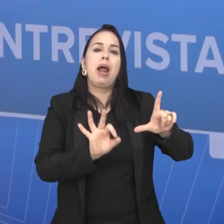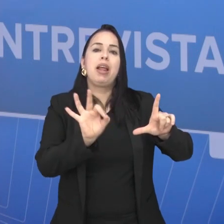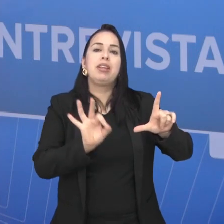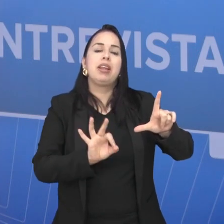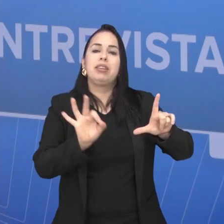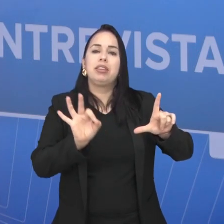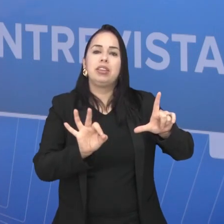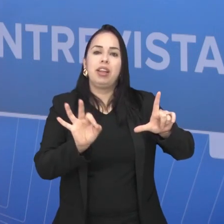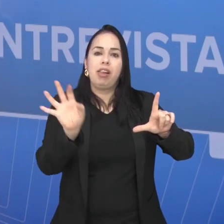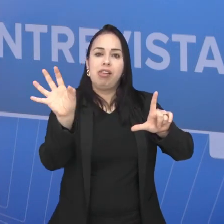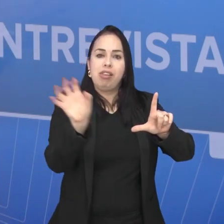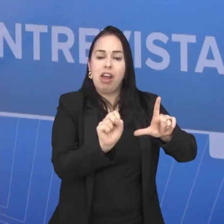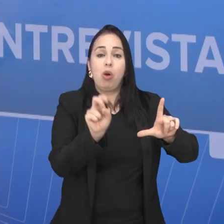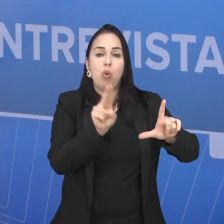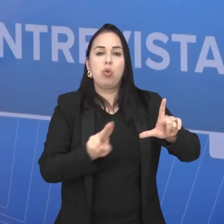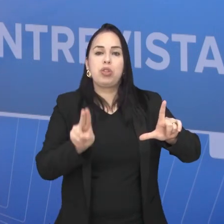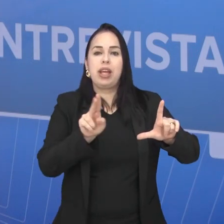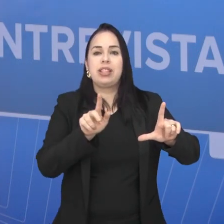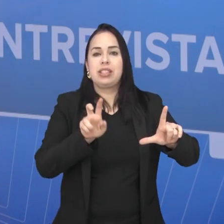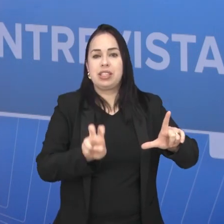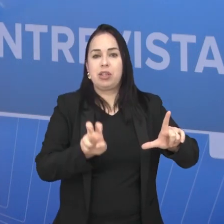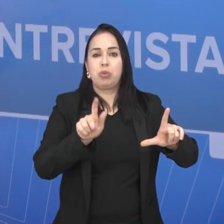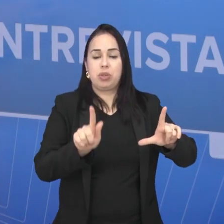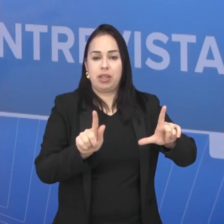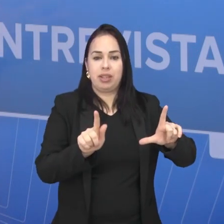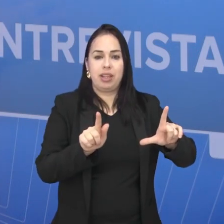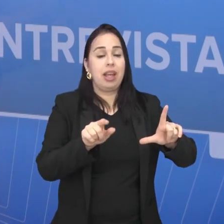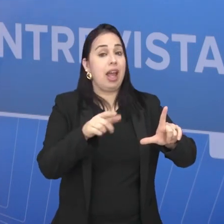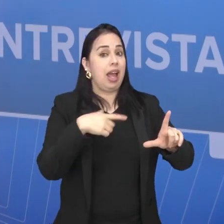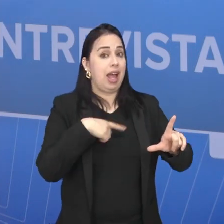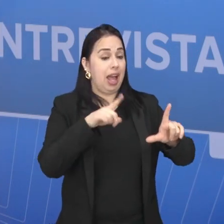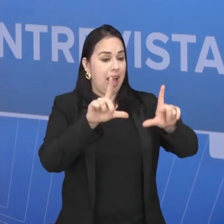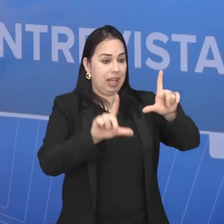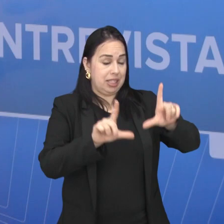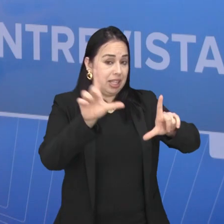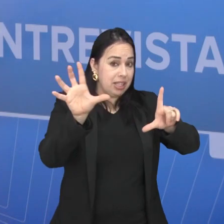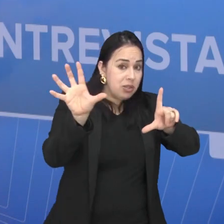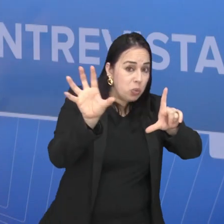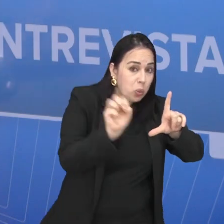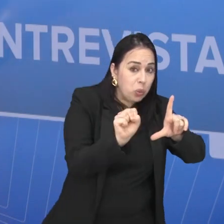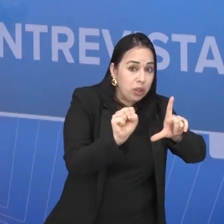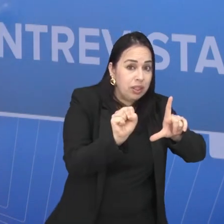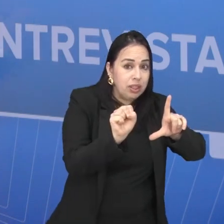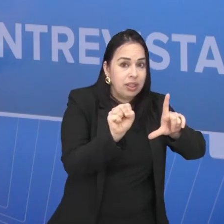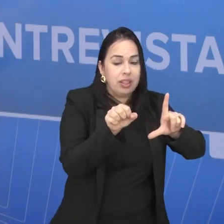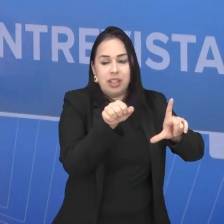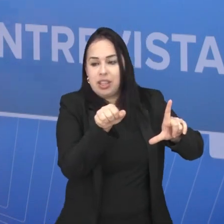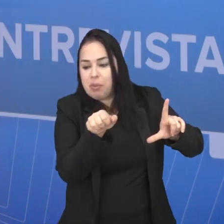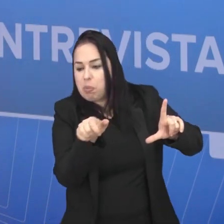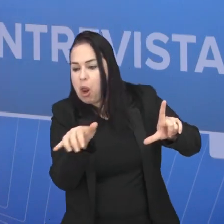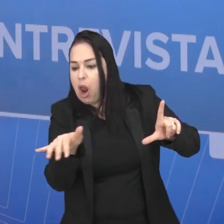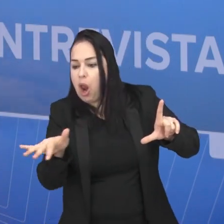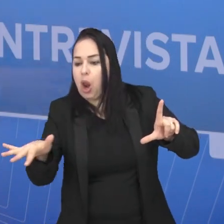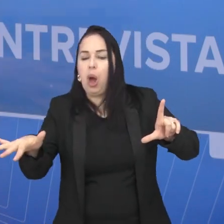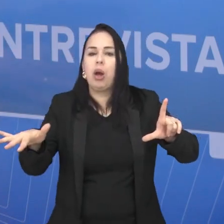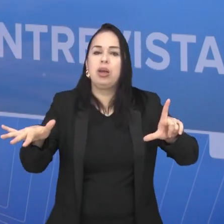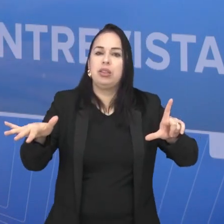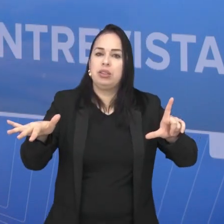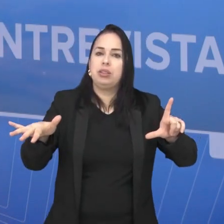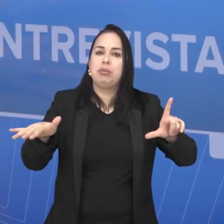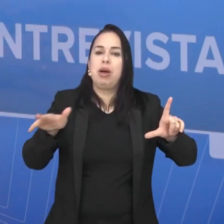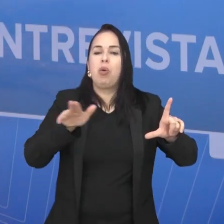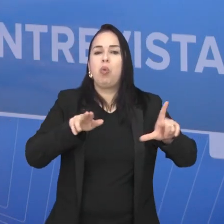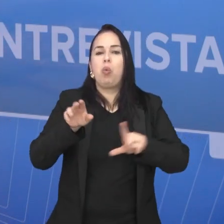sendo projetadas para serem hubs de 5G. Então, na sua casa, a TV vai receber o sinal 5G e distribuir para todo